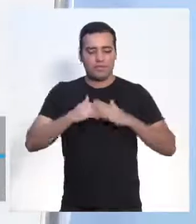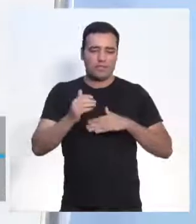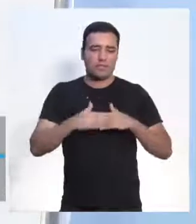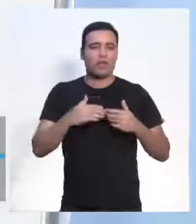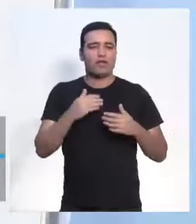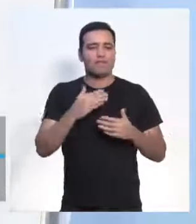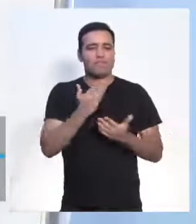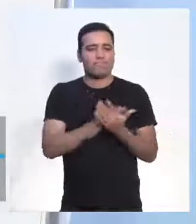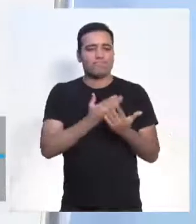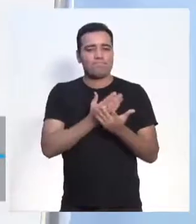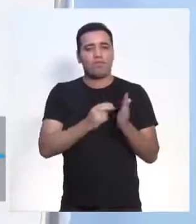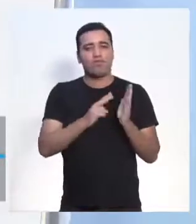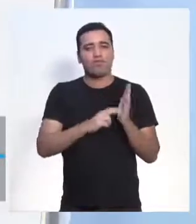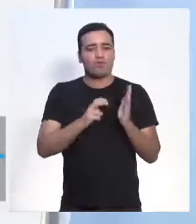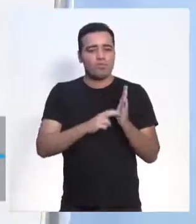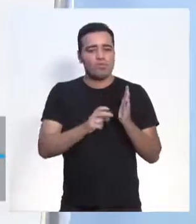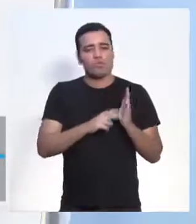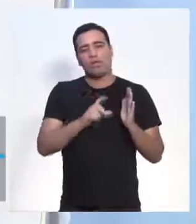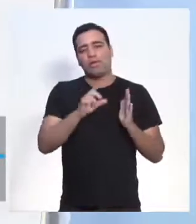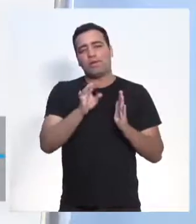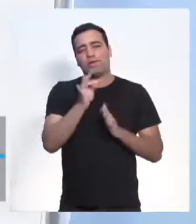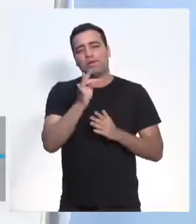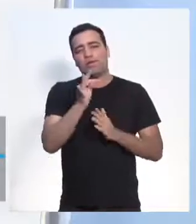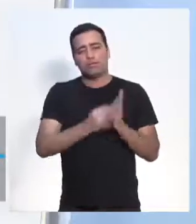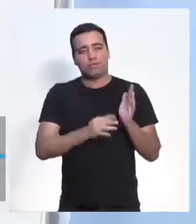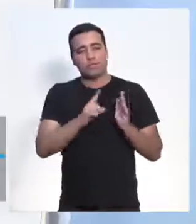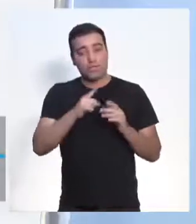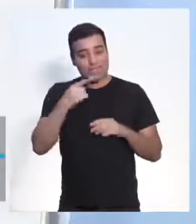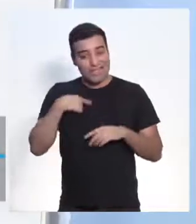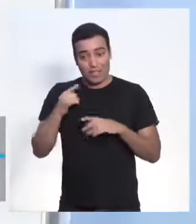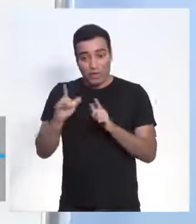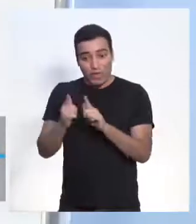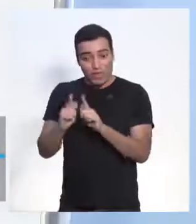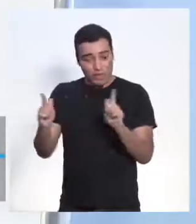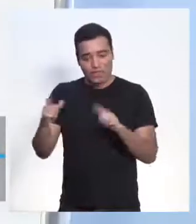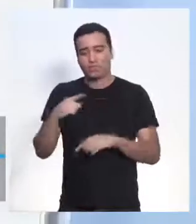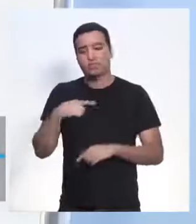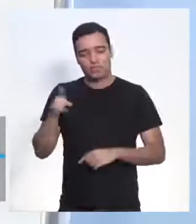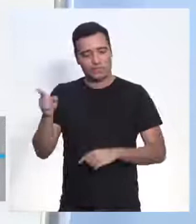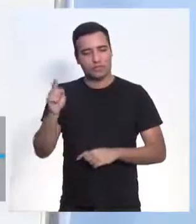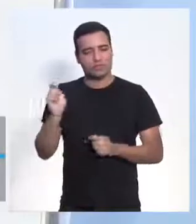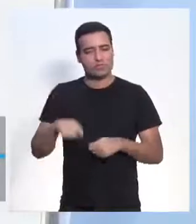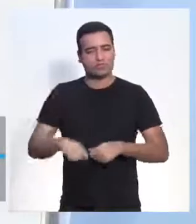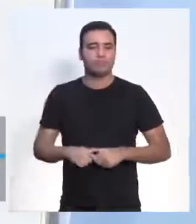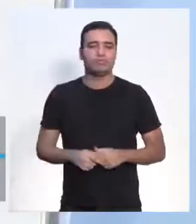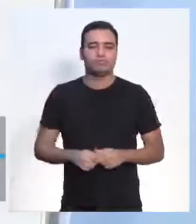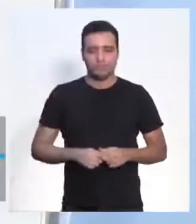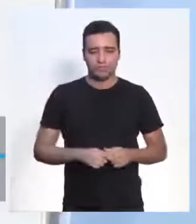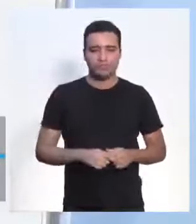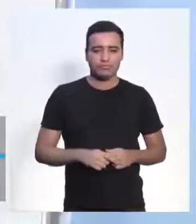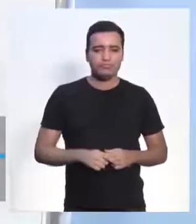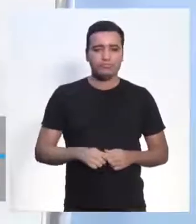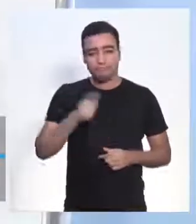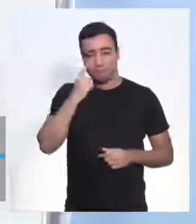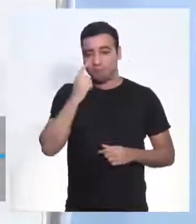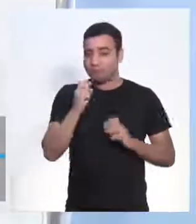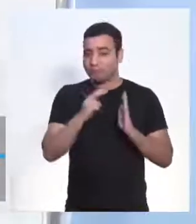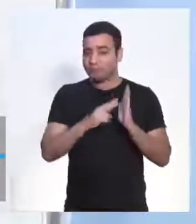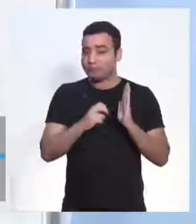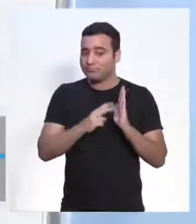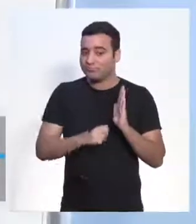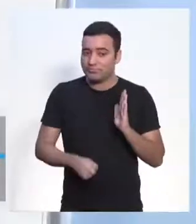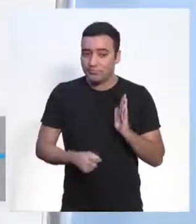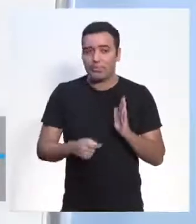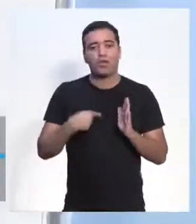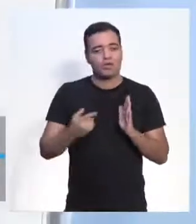Trabalhar vocabulário, trabalhar leitura de texto, mas se você quiser só gramática, também tem lá, tudo bem? Vamos estar falando em vocabulário, vamos trabalhar um pouquinho